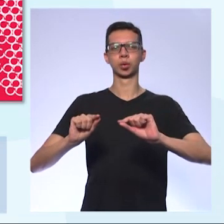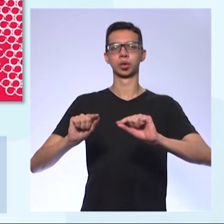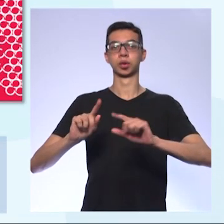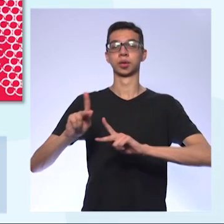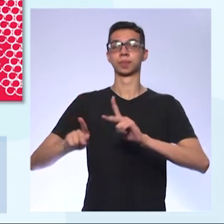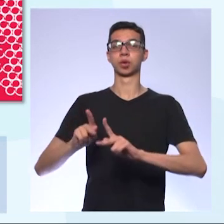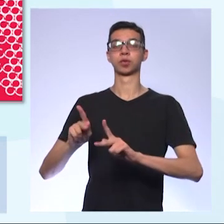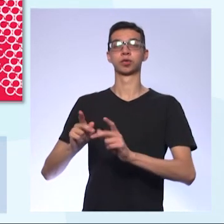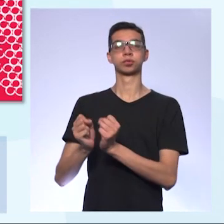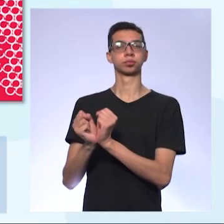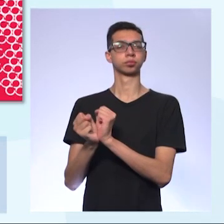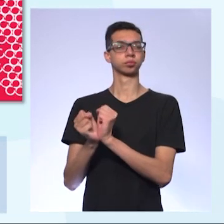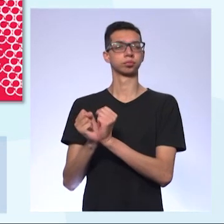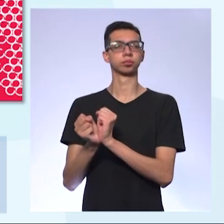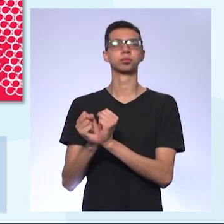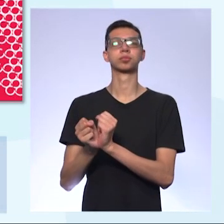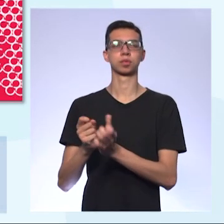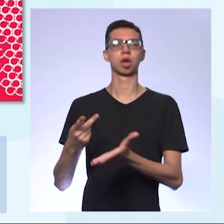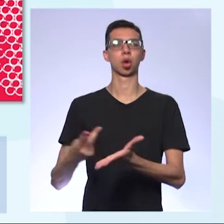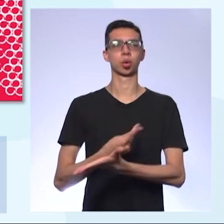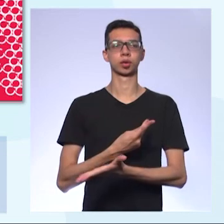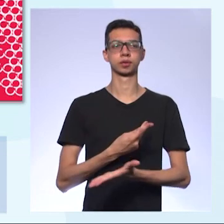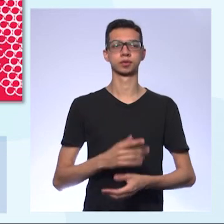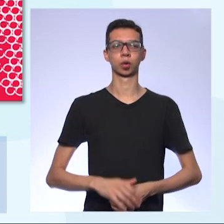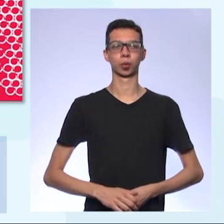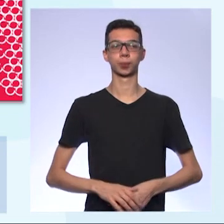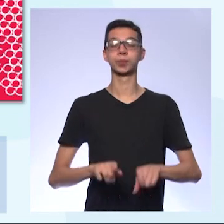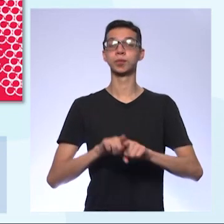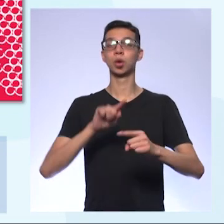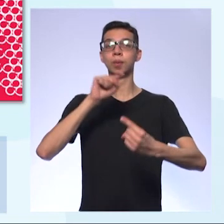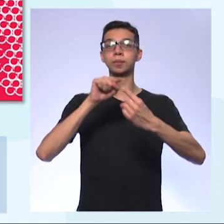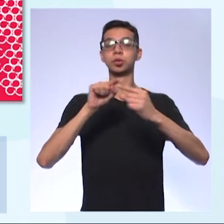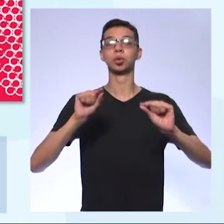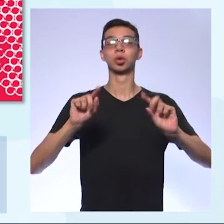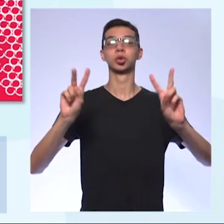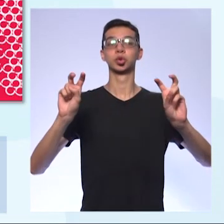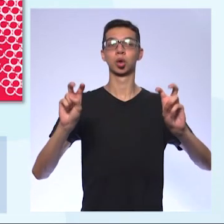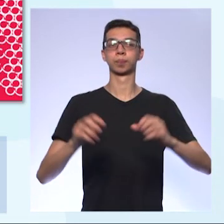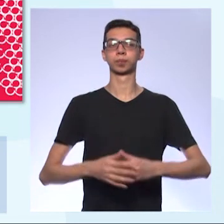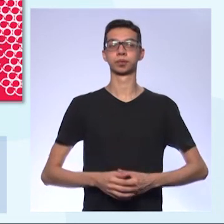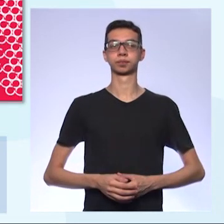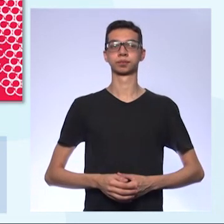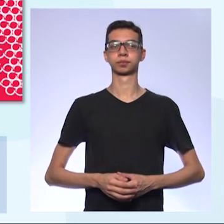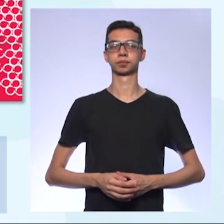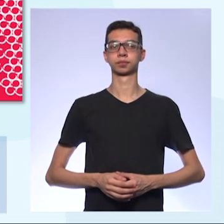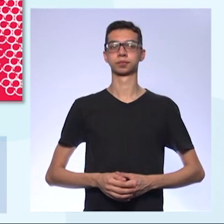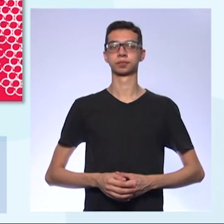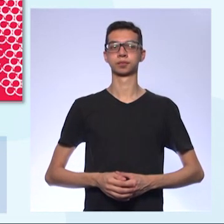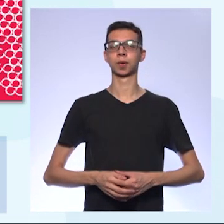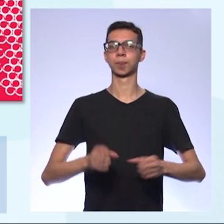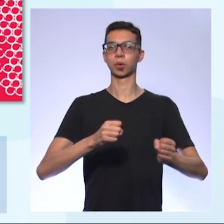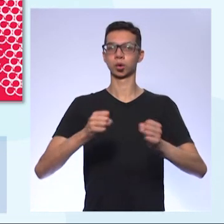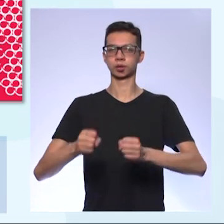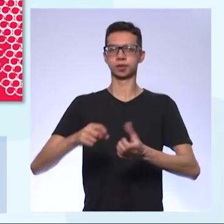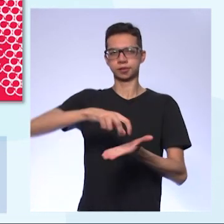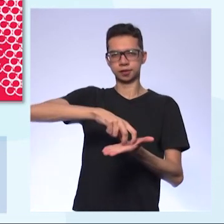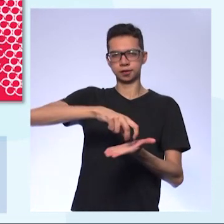XIX, principalmente a revolta dos malês, e analisar os seus impactos na ordem escravocrata